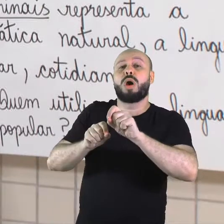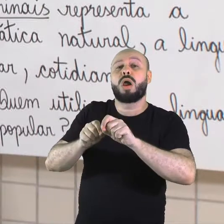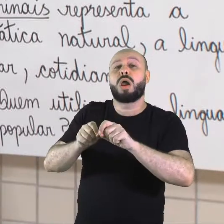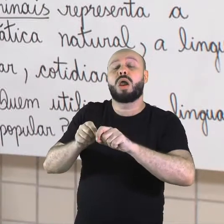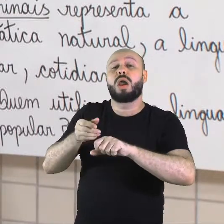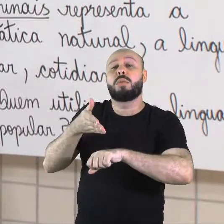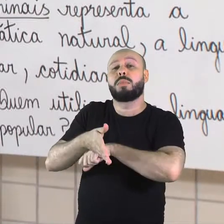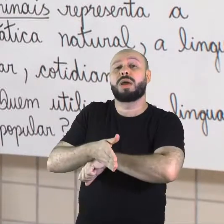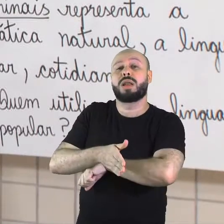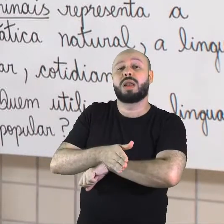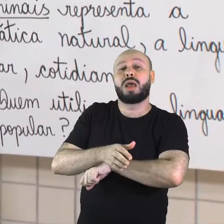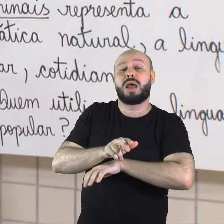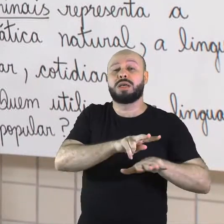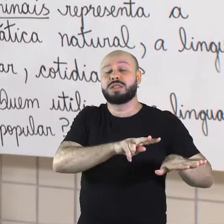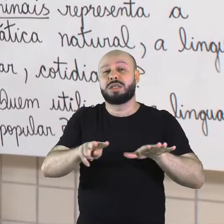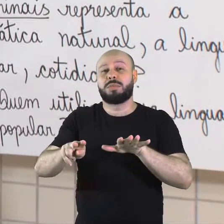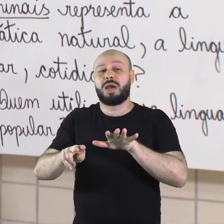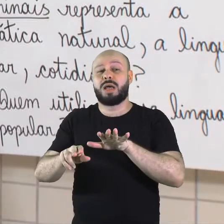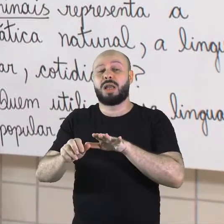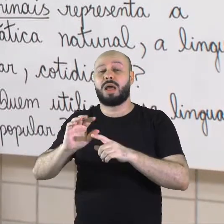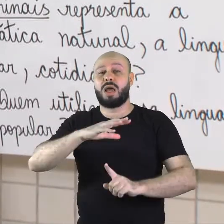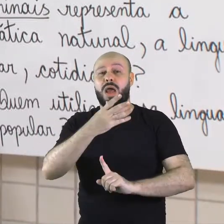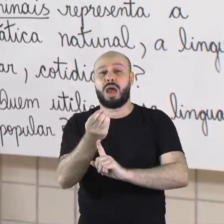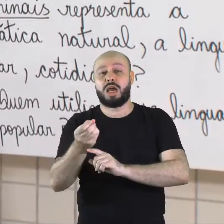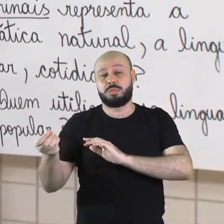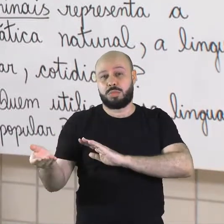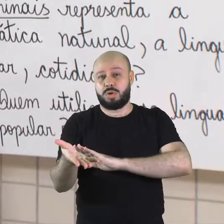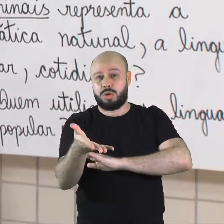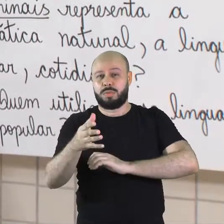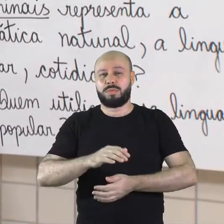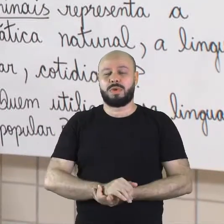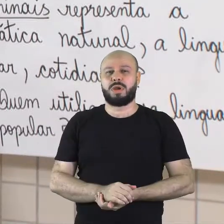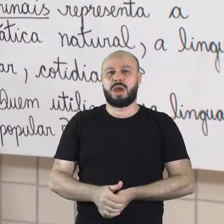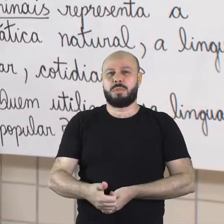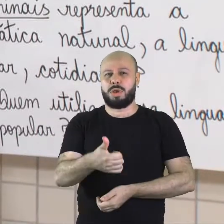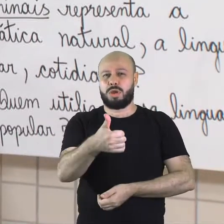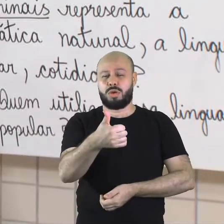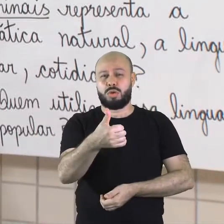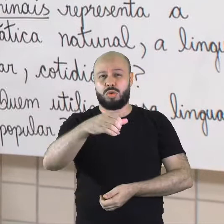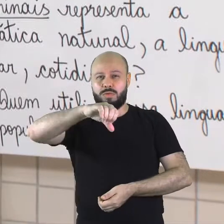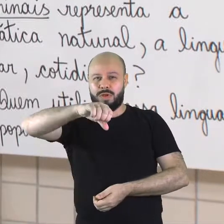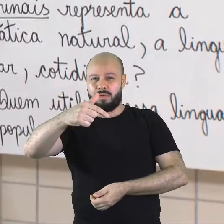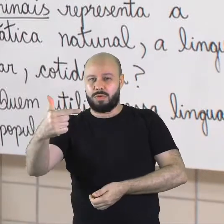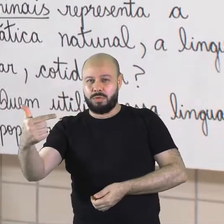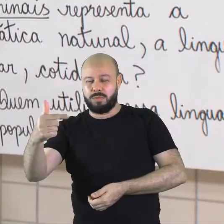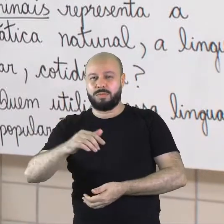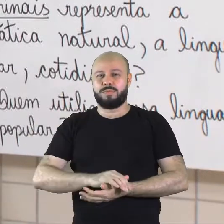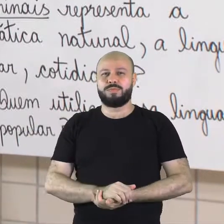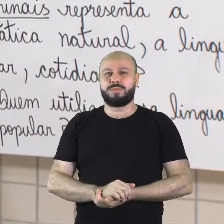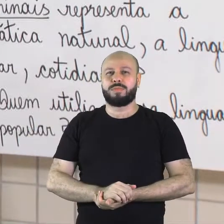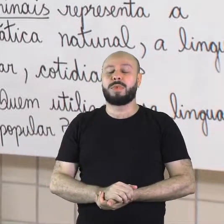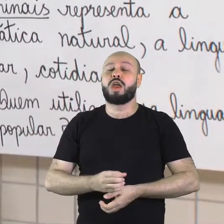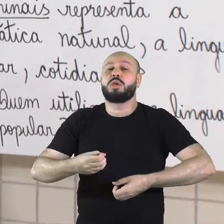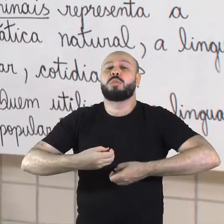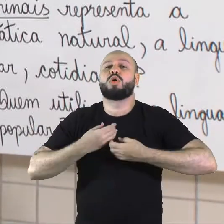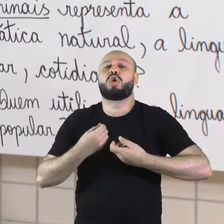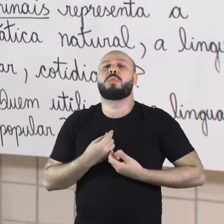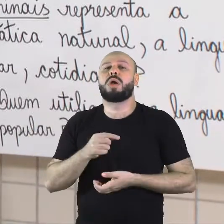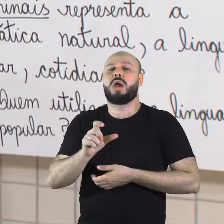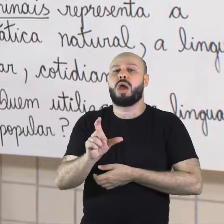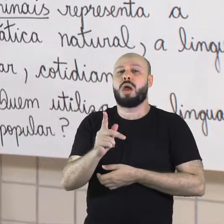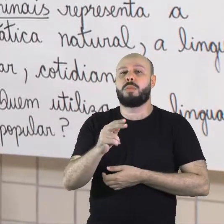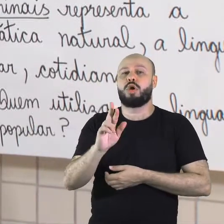de Arte Moderna também, lá em 1922, e ele, com esse poema Pronominais, ele faz